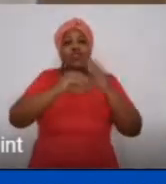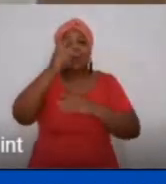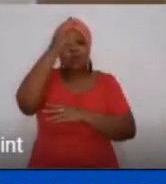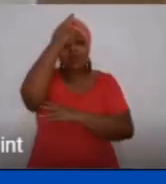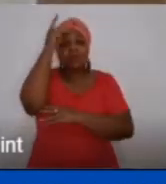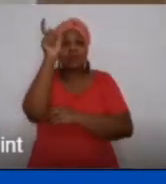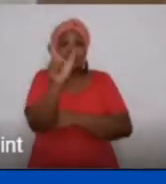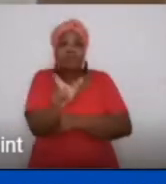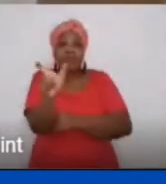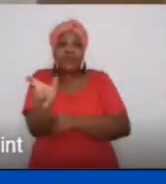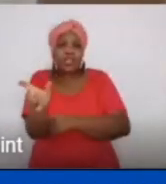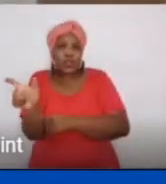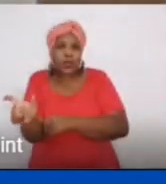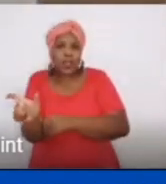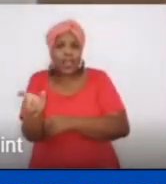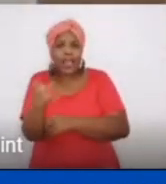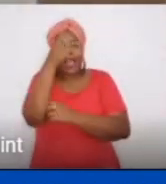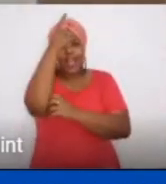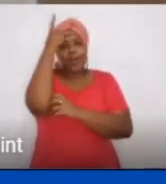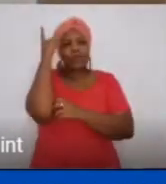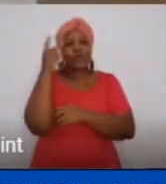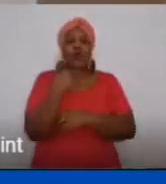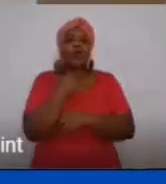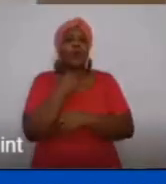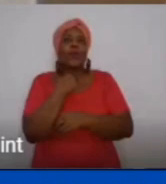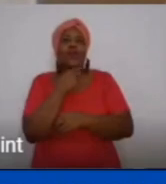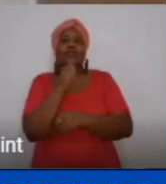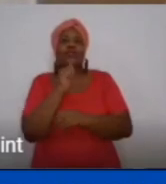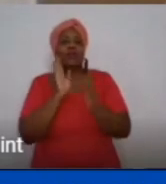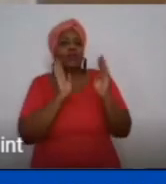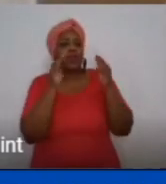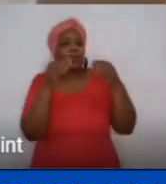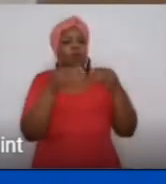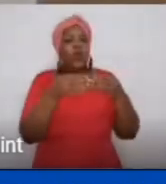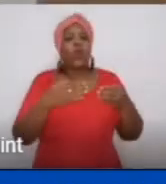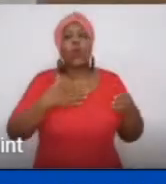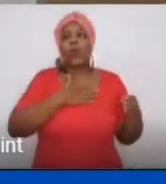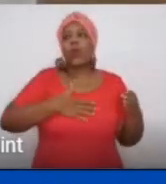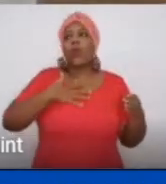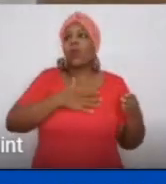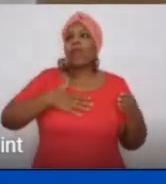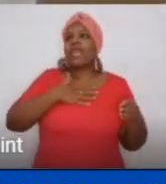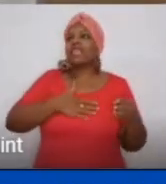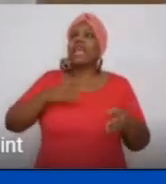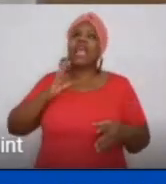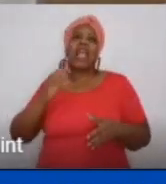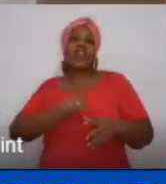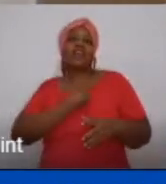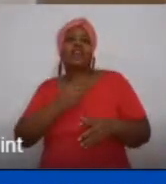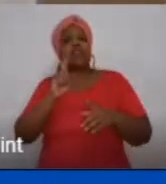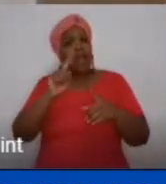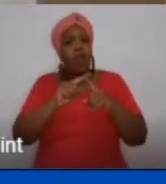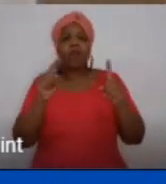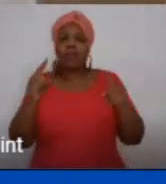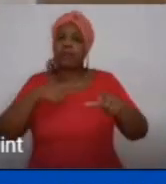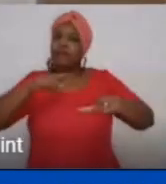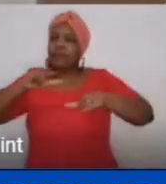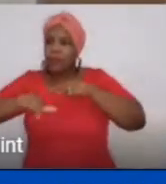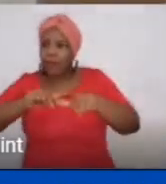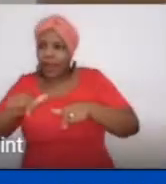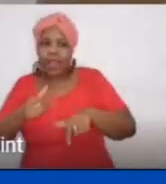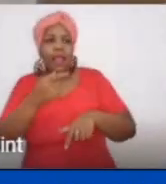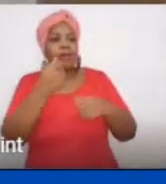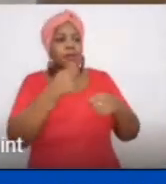Então, a pessoa não pode viver exclusivamente de prazer na nossa sociedade, porque ela precisa produzir, ela precisa ter outras